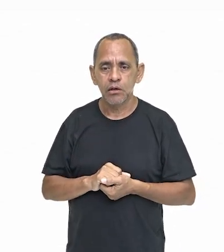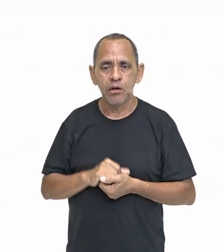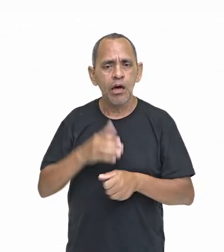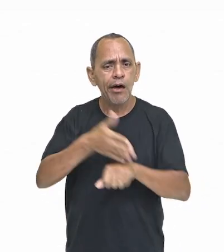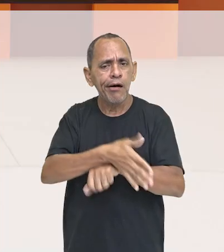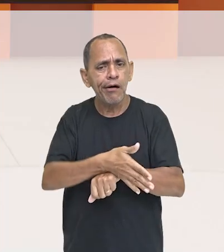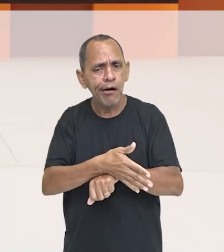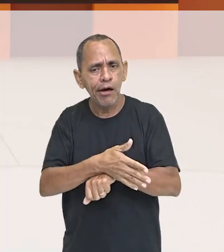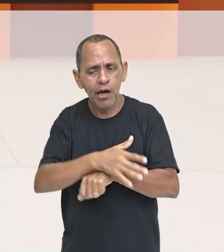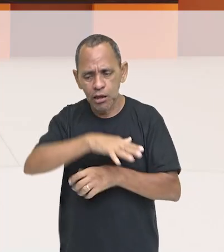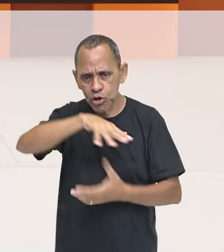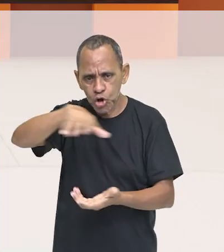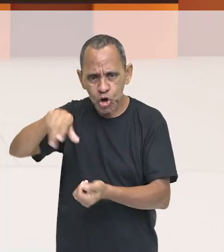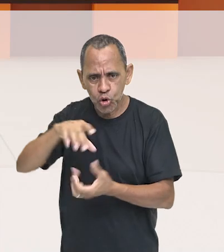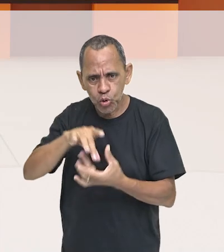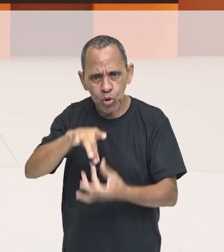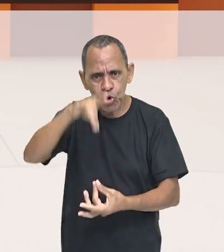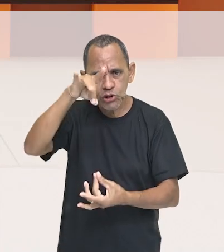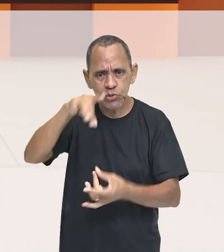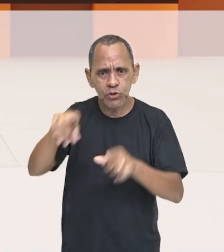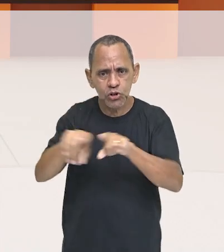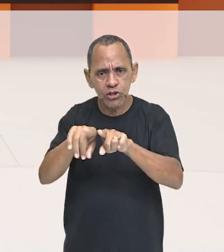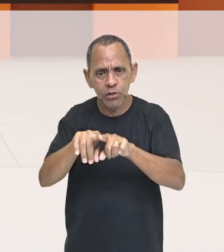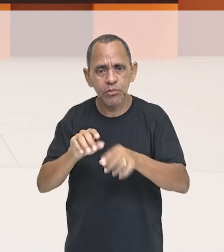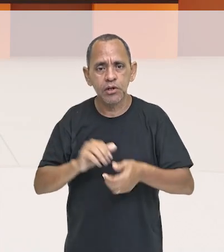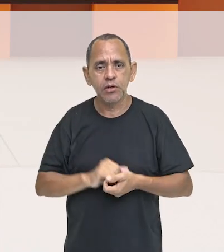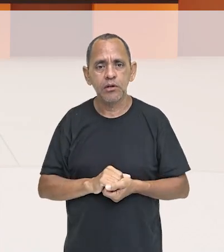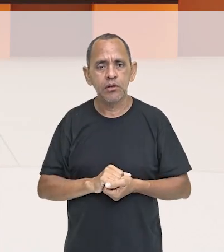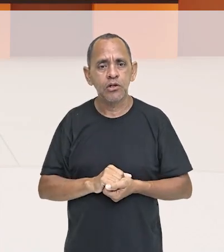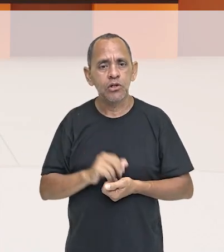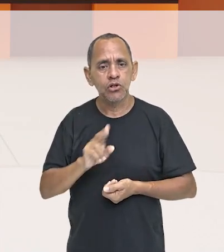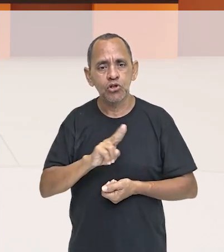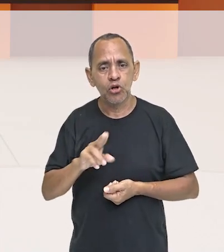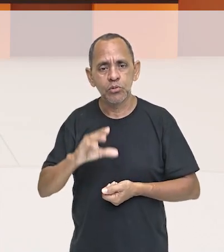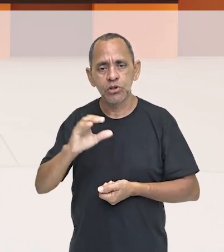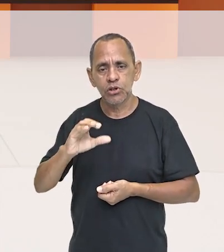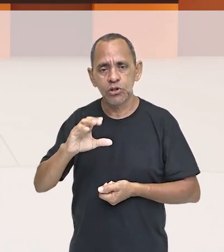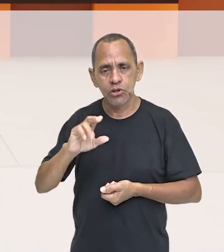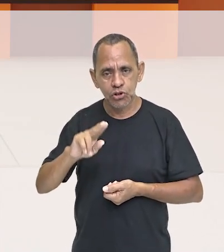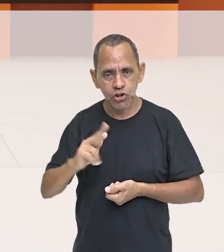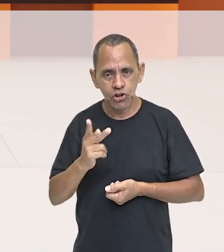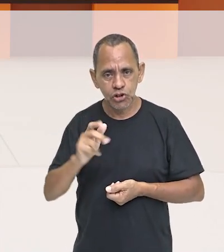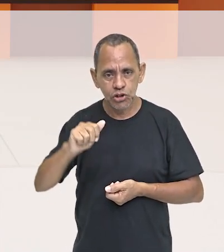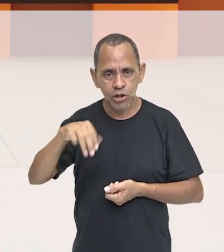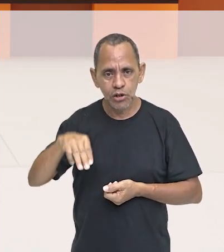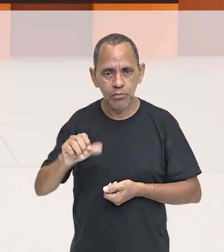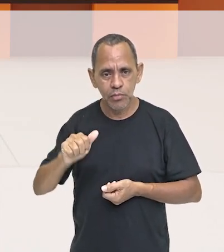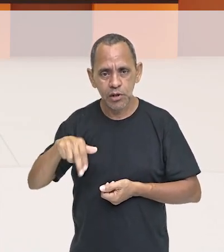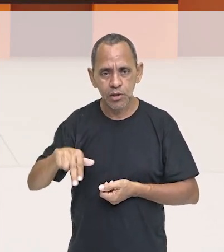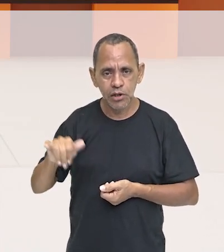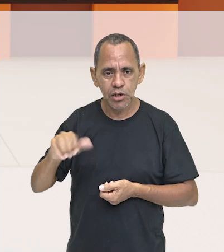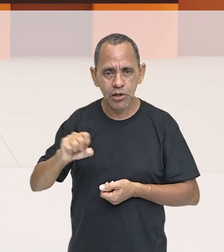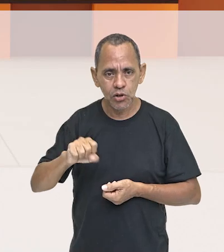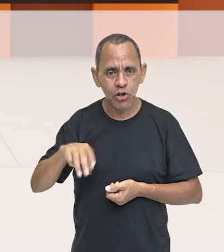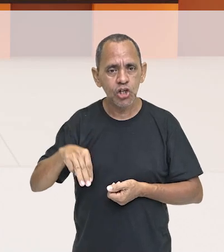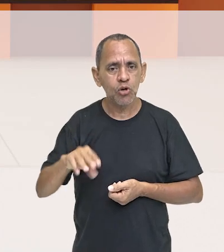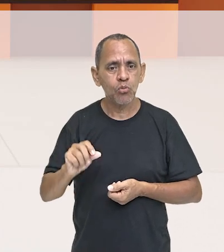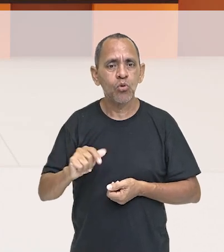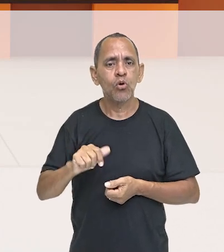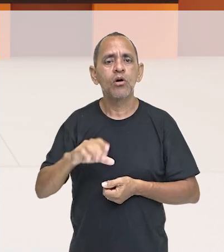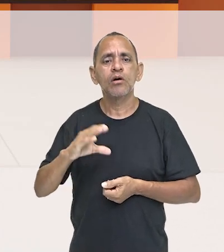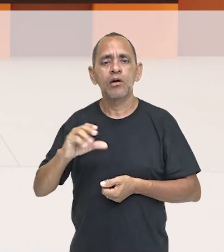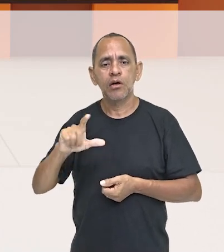seu doente. Este é o xamanismo clássico. Aqui nós temos o pajé, temos